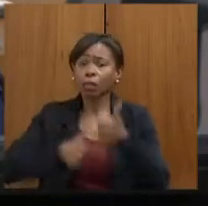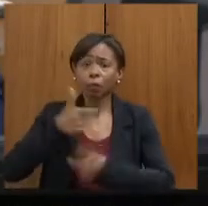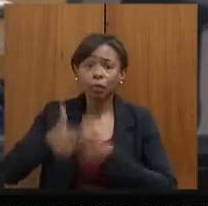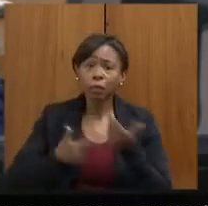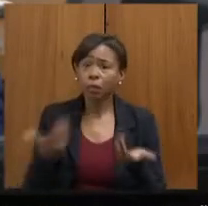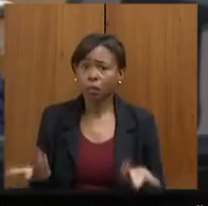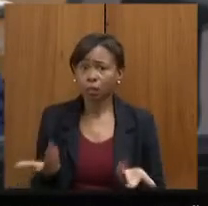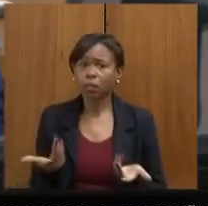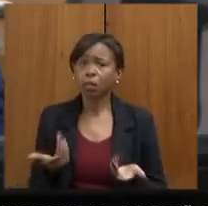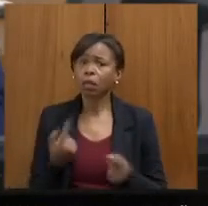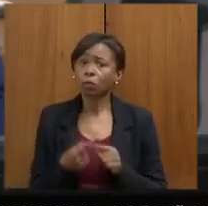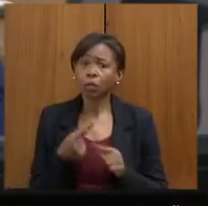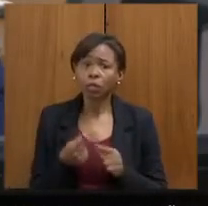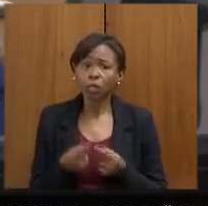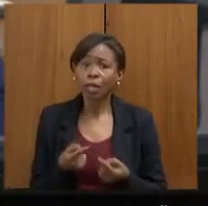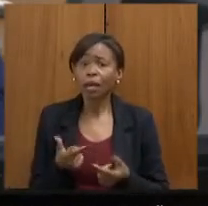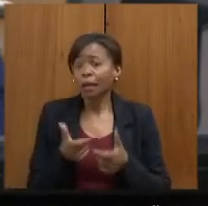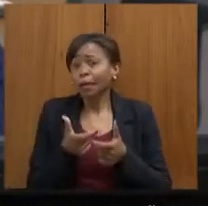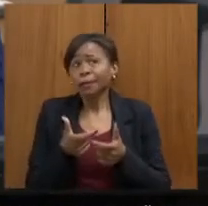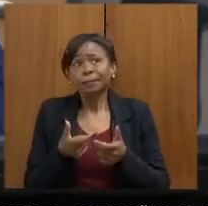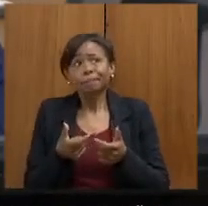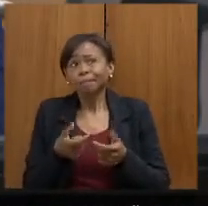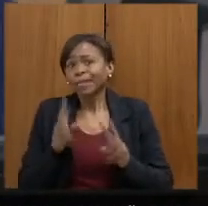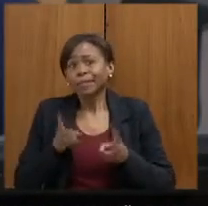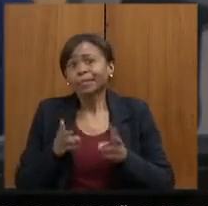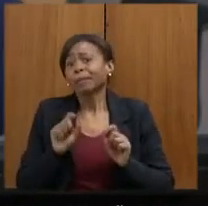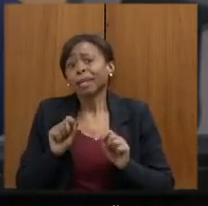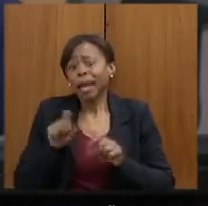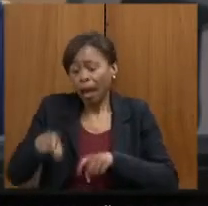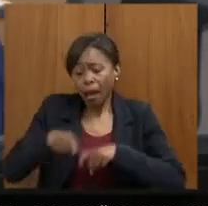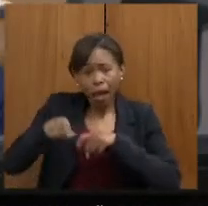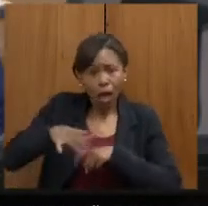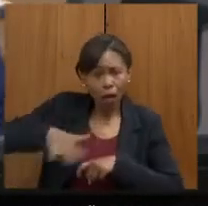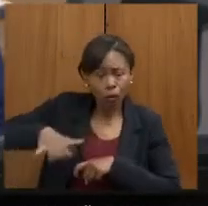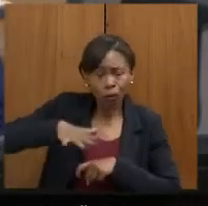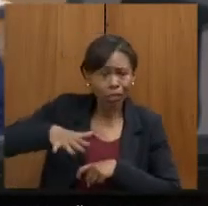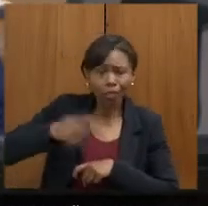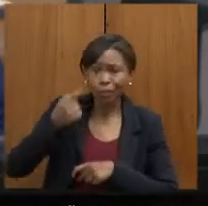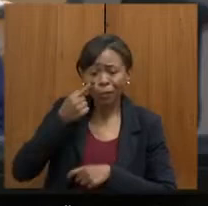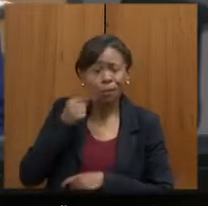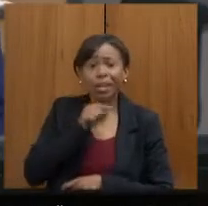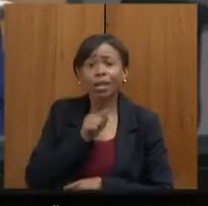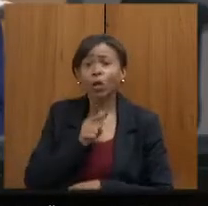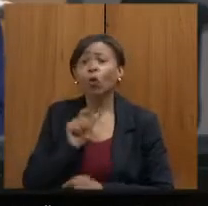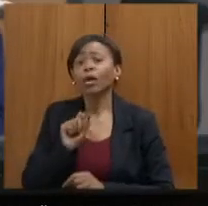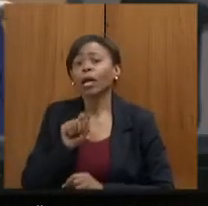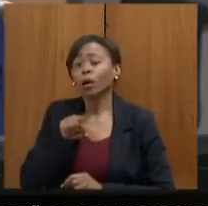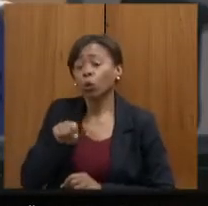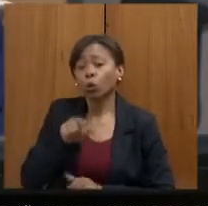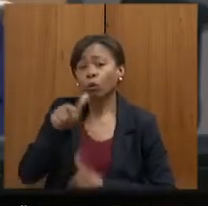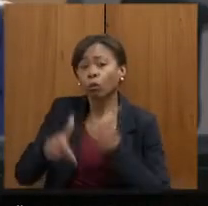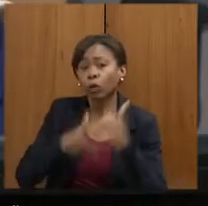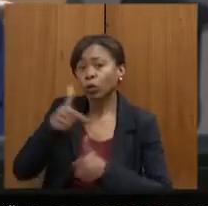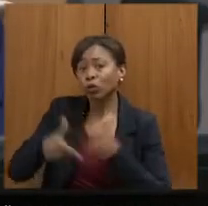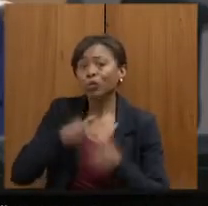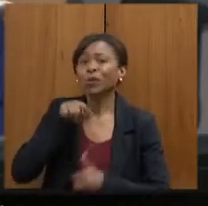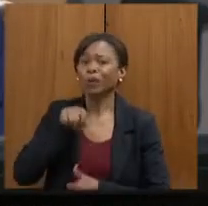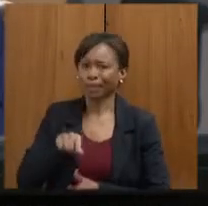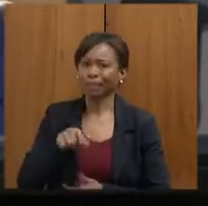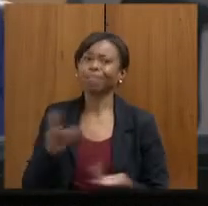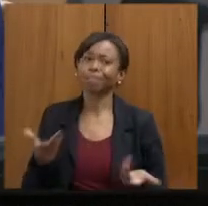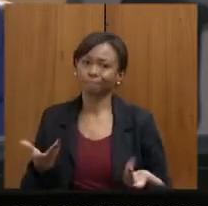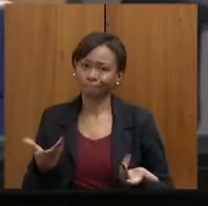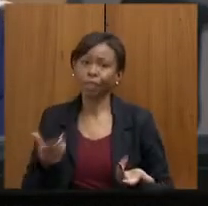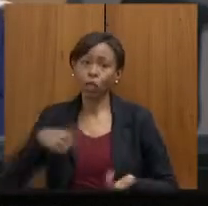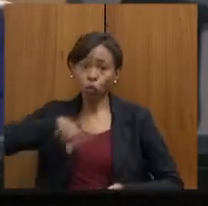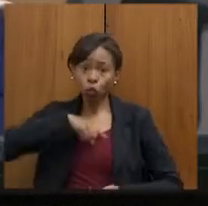que um às vezes agropecuária essa legislação não reflete a realidade que tá lá na ponta e nós estamos aqui exatamente na casa do